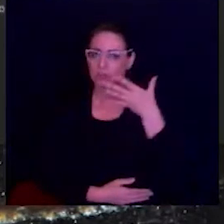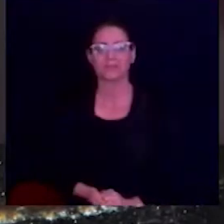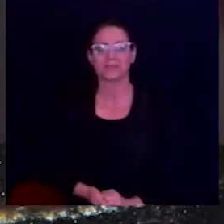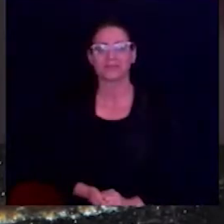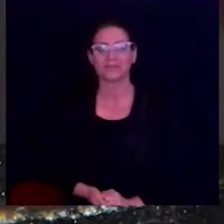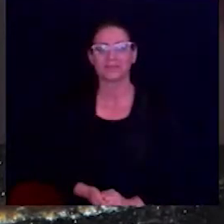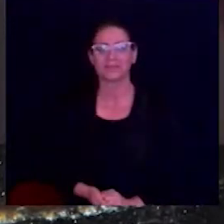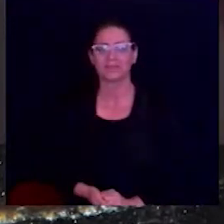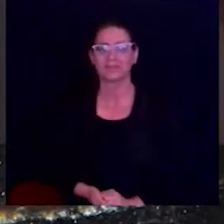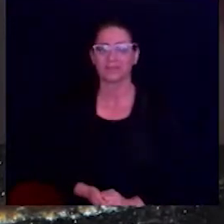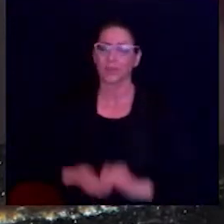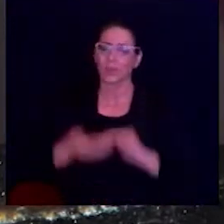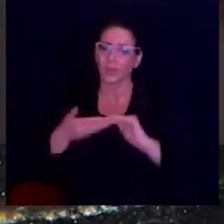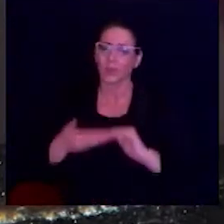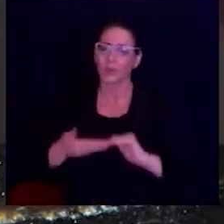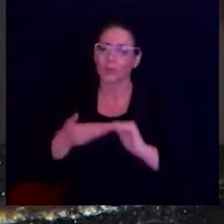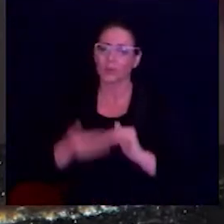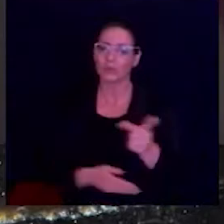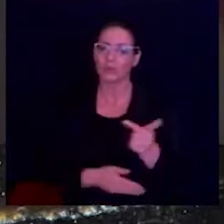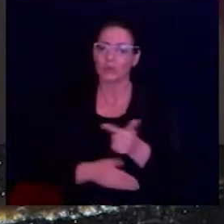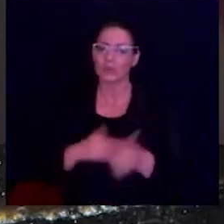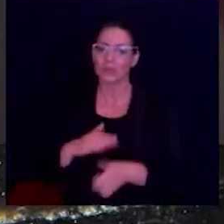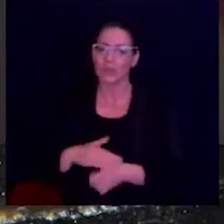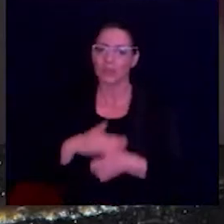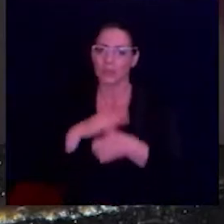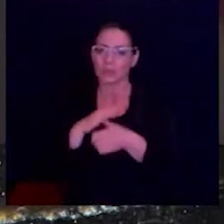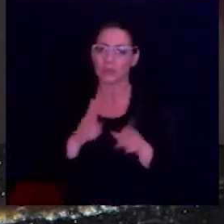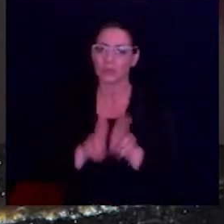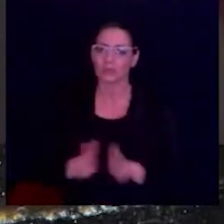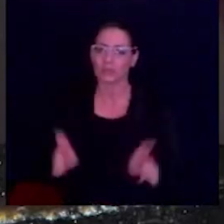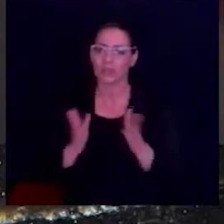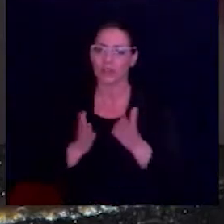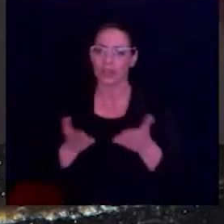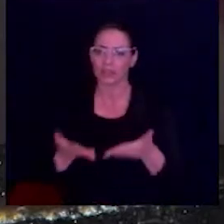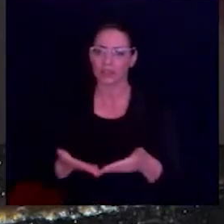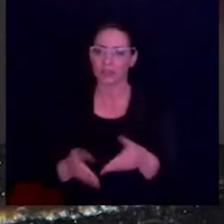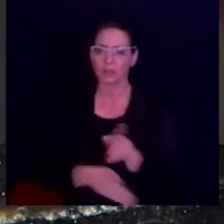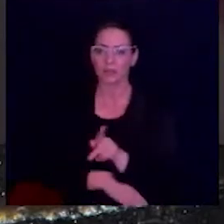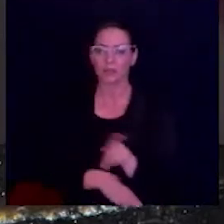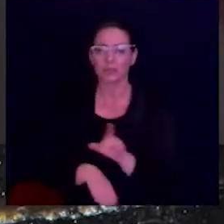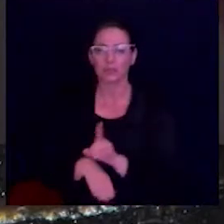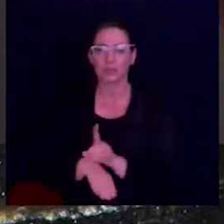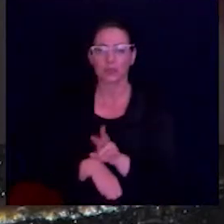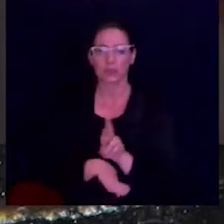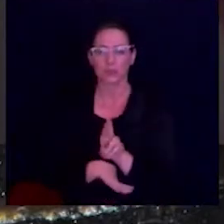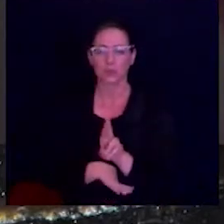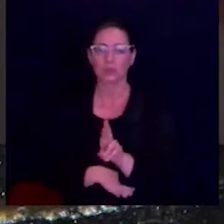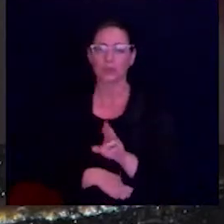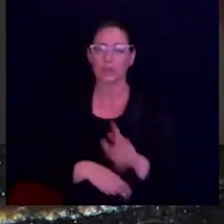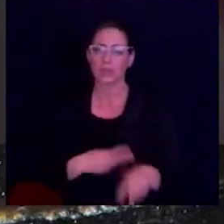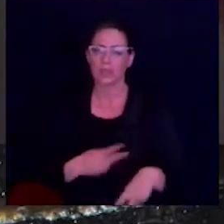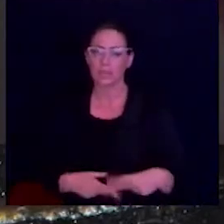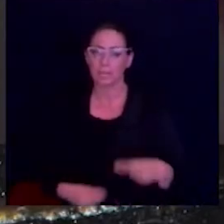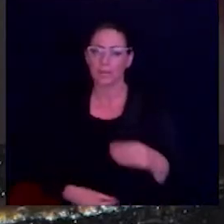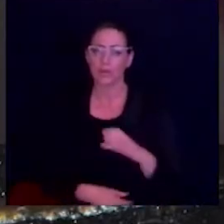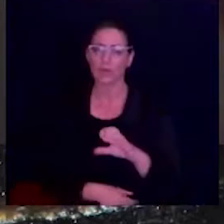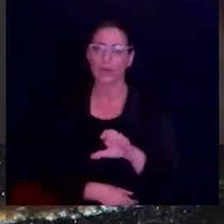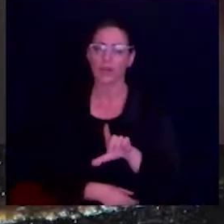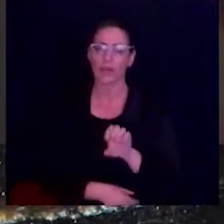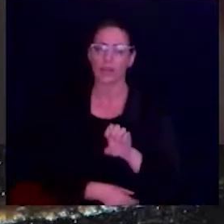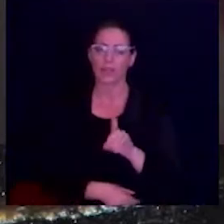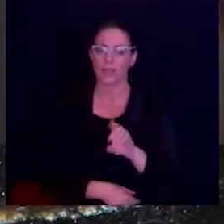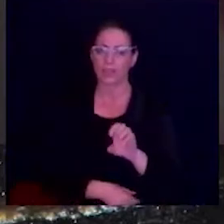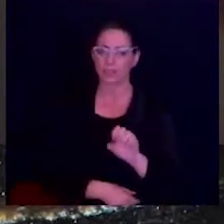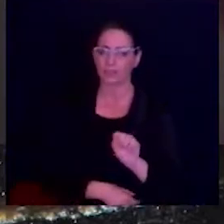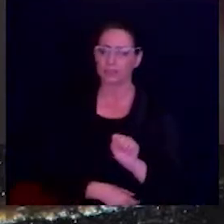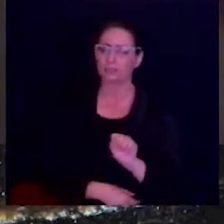discurso. Cumprimento o vice-reitor da Universidade La Salle, professor Dr. Irmão Clédio Antônio Casagrande,